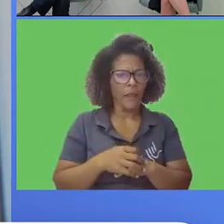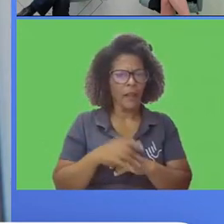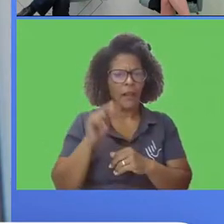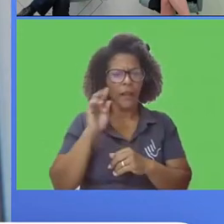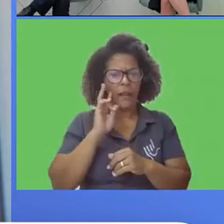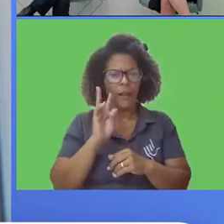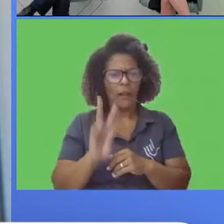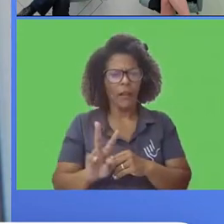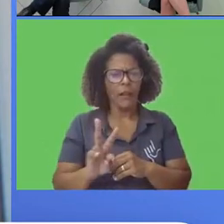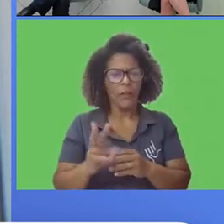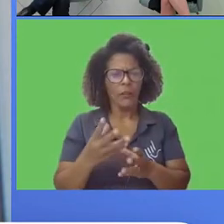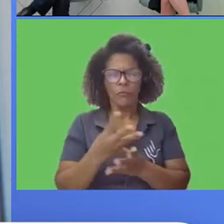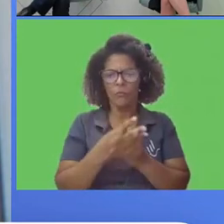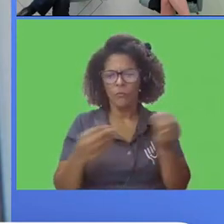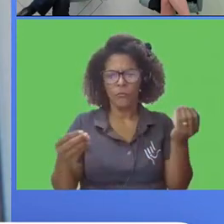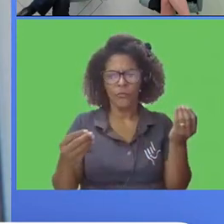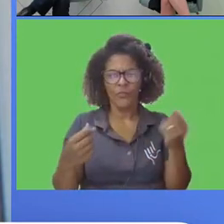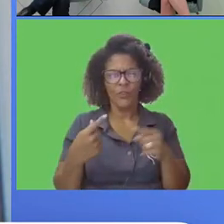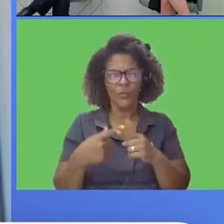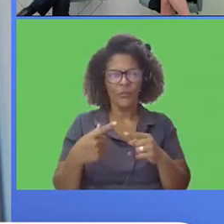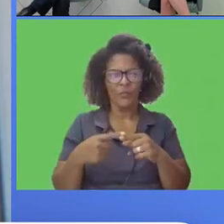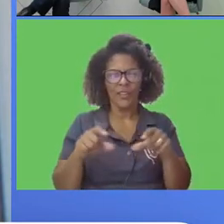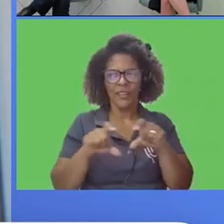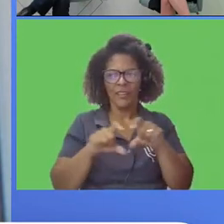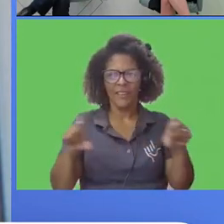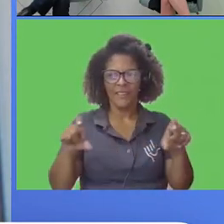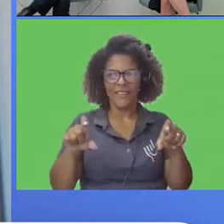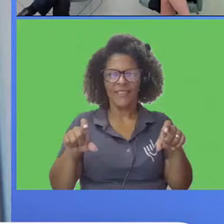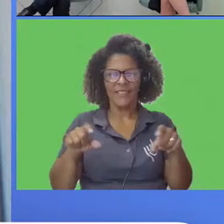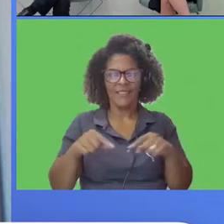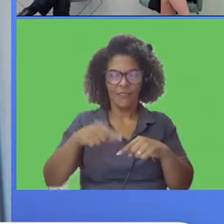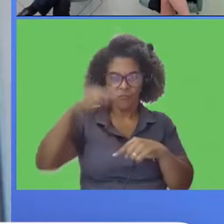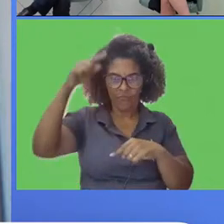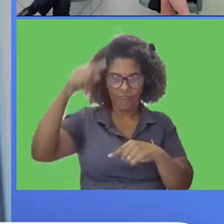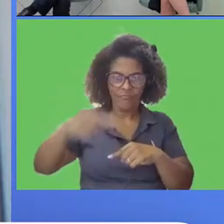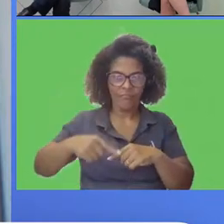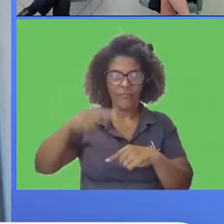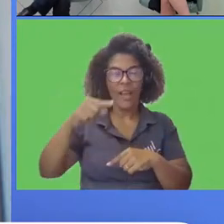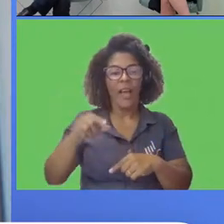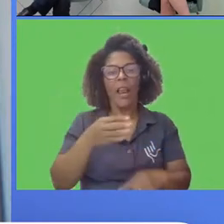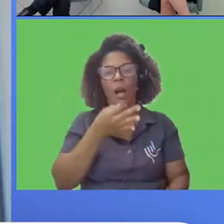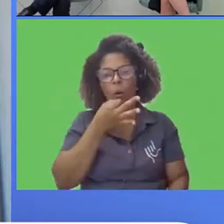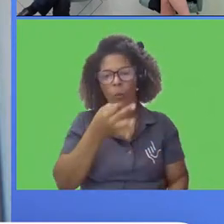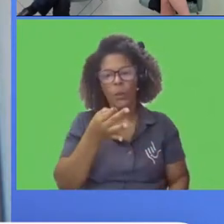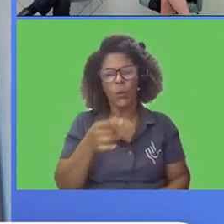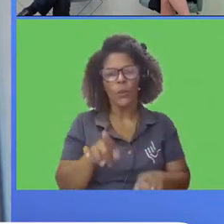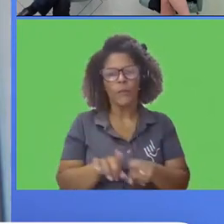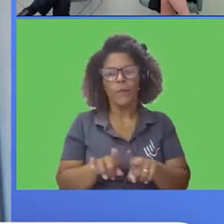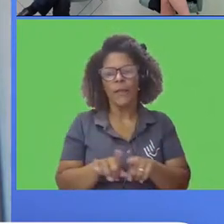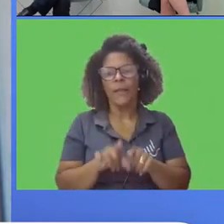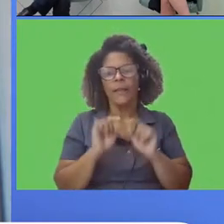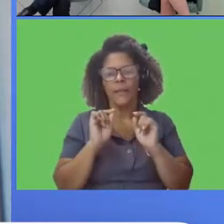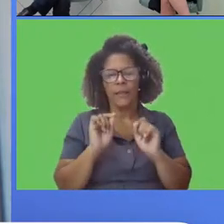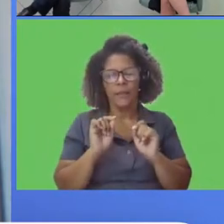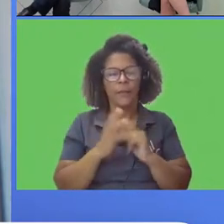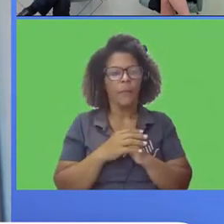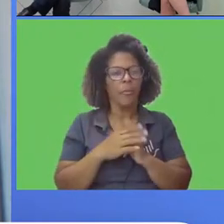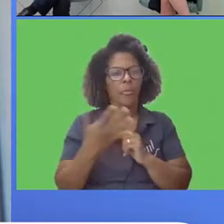não... porque às vezes a barra de rolagem desce, mas ela chegou a comentar que cerca